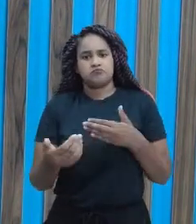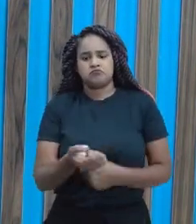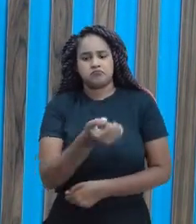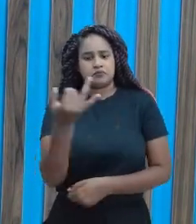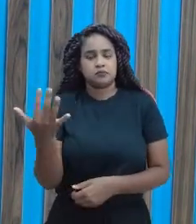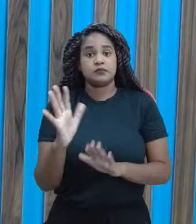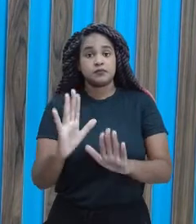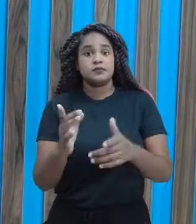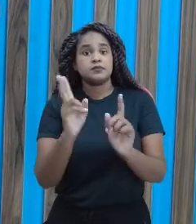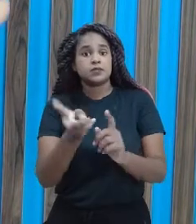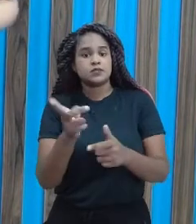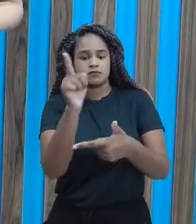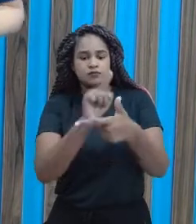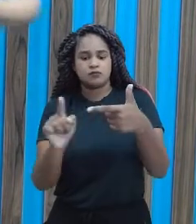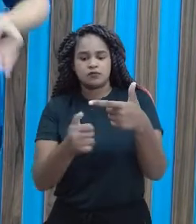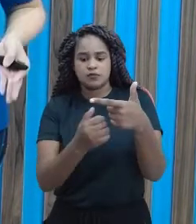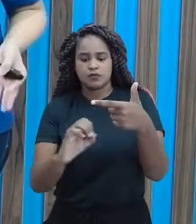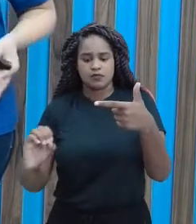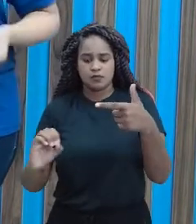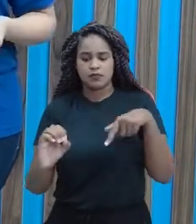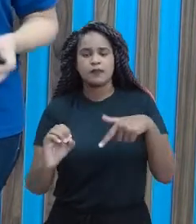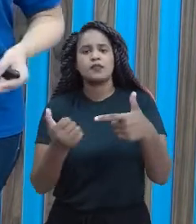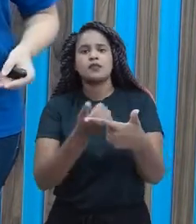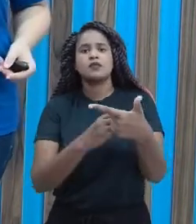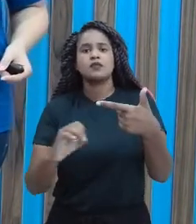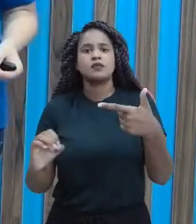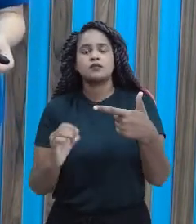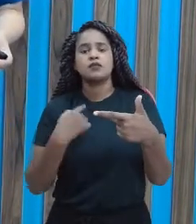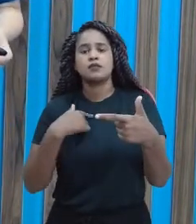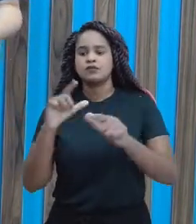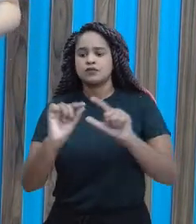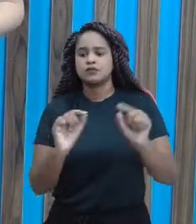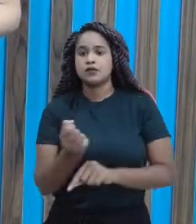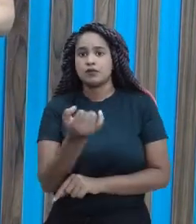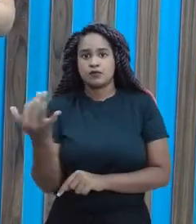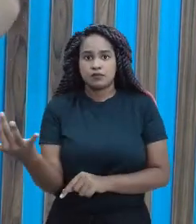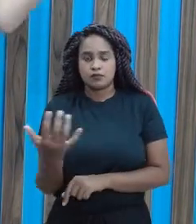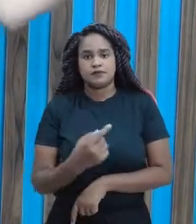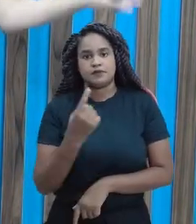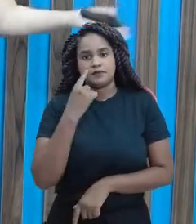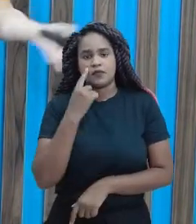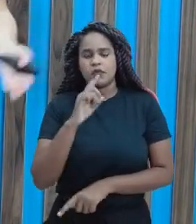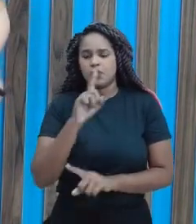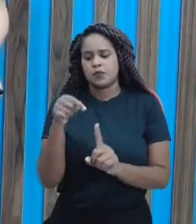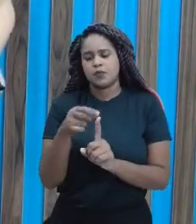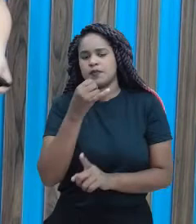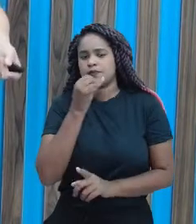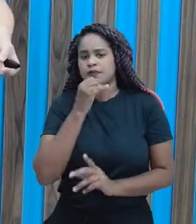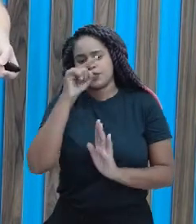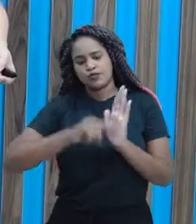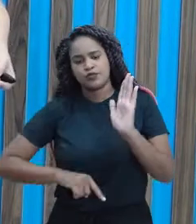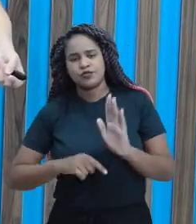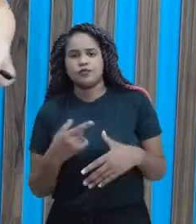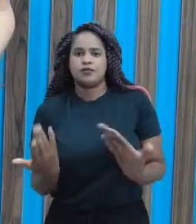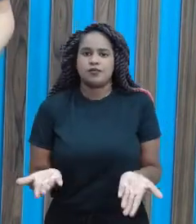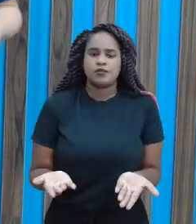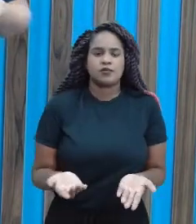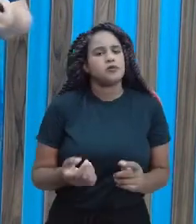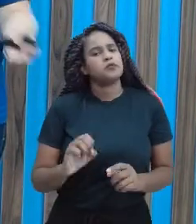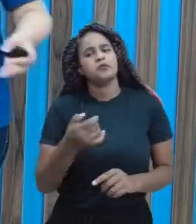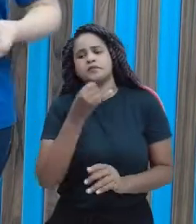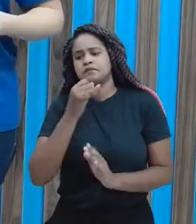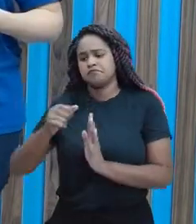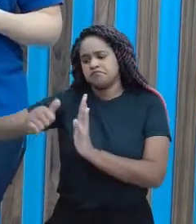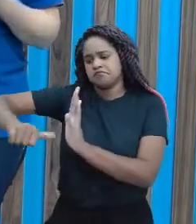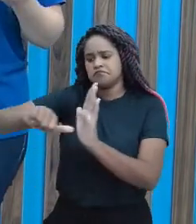foi dividido em 100 partes, e dessas 100 partes eu vou pegar algumas delas para fazer um desconto, para ter uma análise sobre, né,